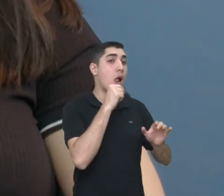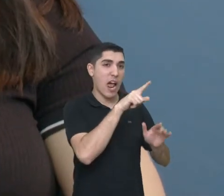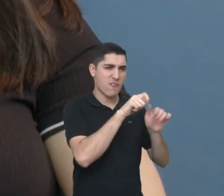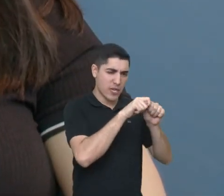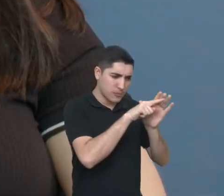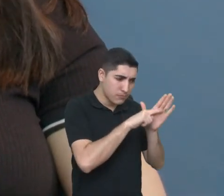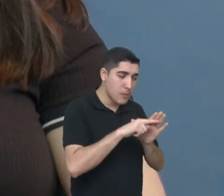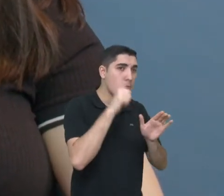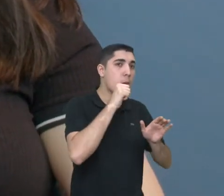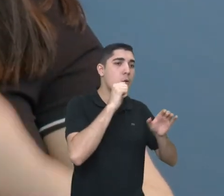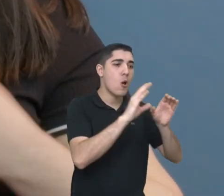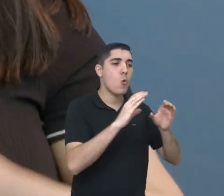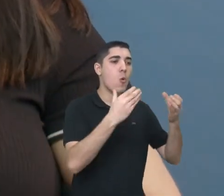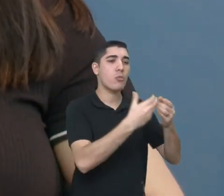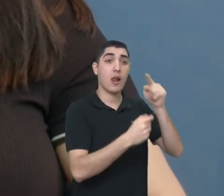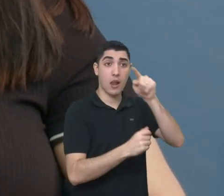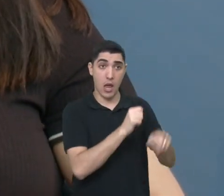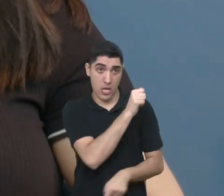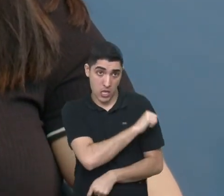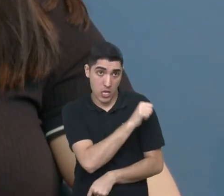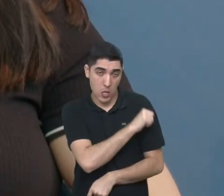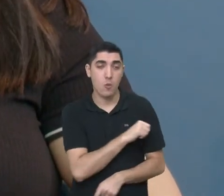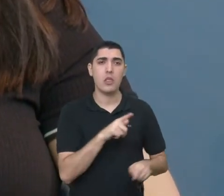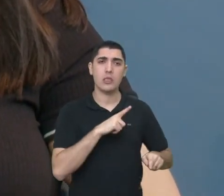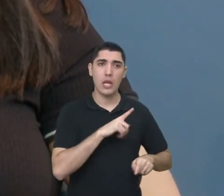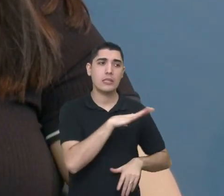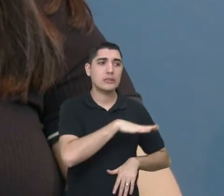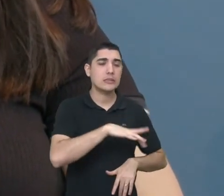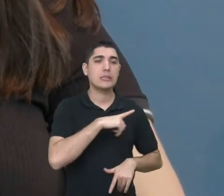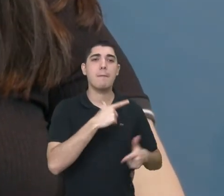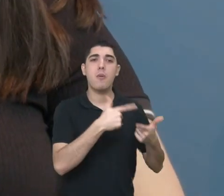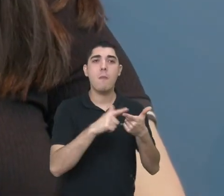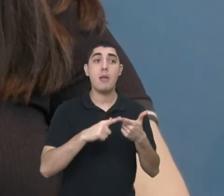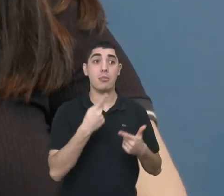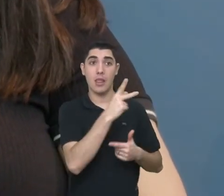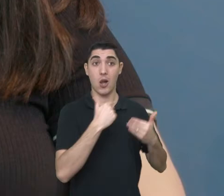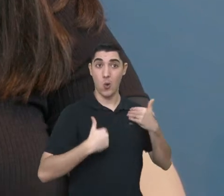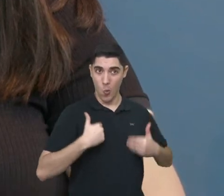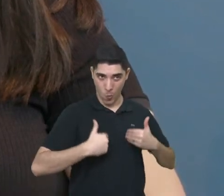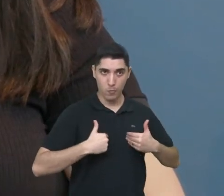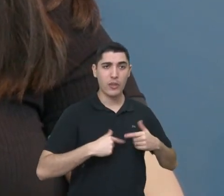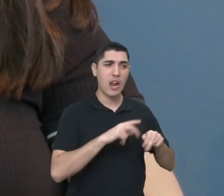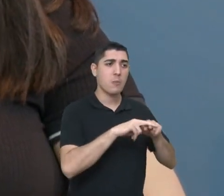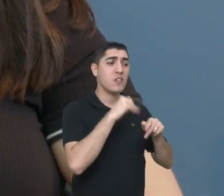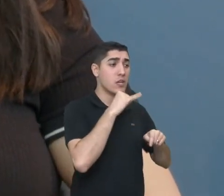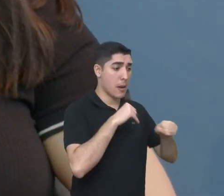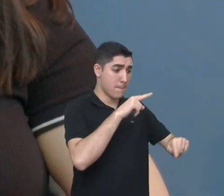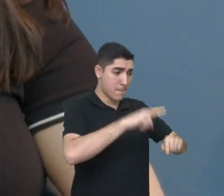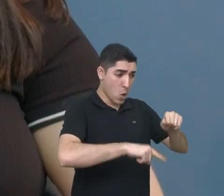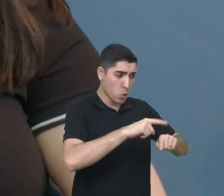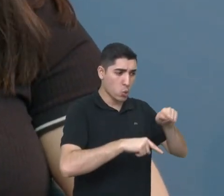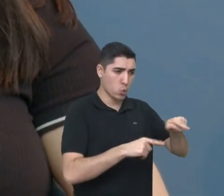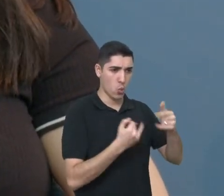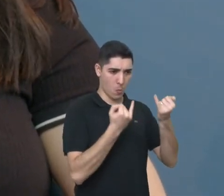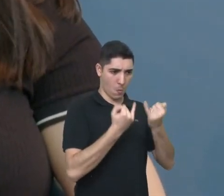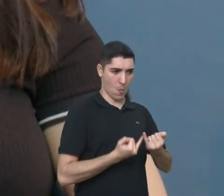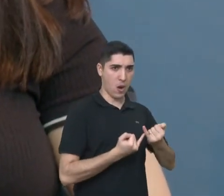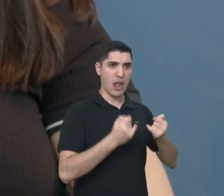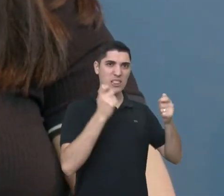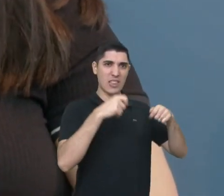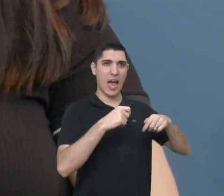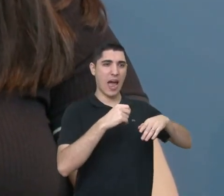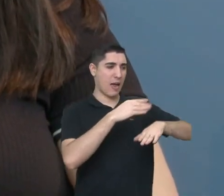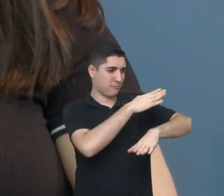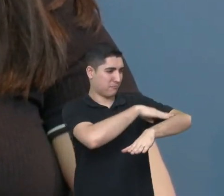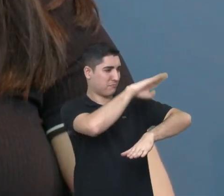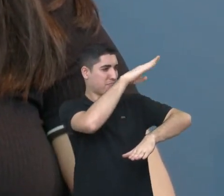Rio de Janeiro e as dificuldades que elas têm com o próprio corpo também. E ela fala, né, produto fitness não sobe o morro. Então, a